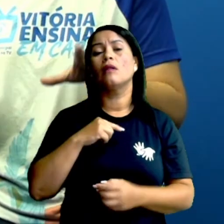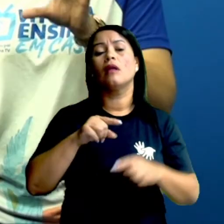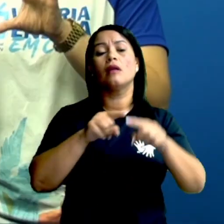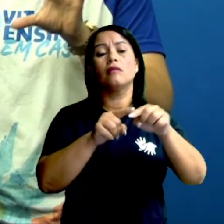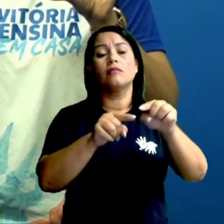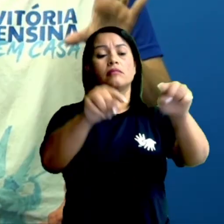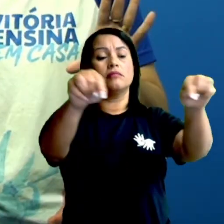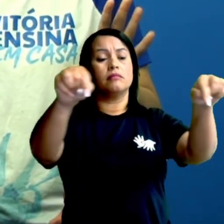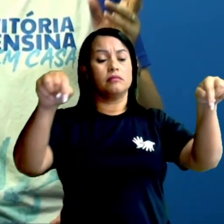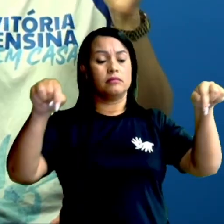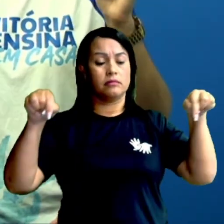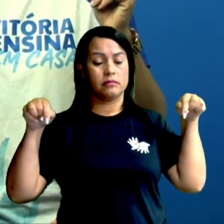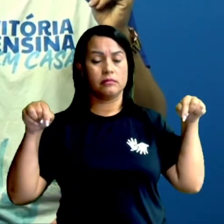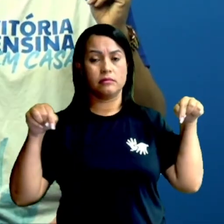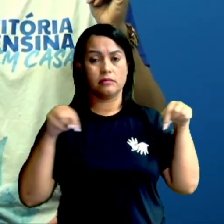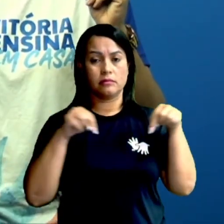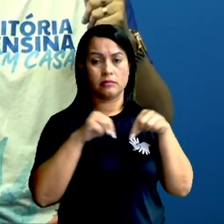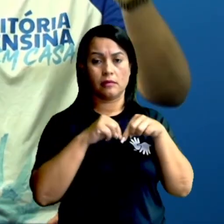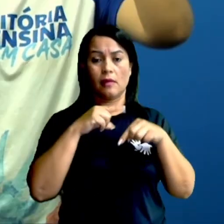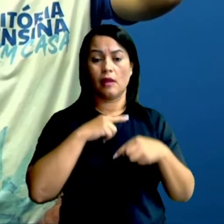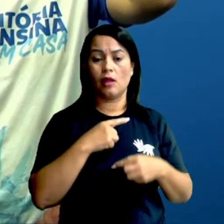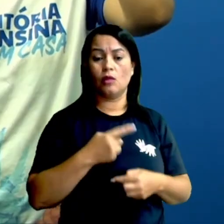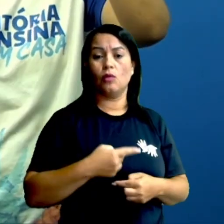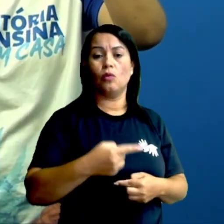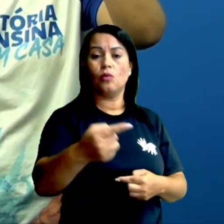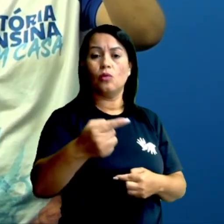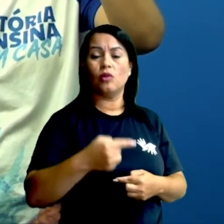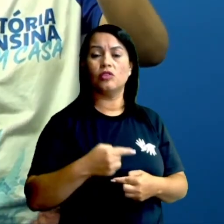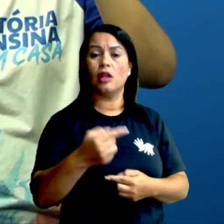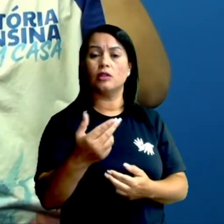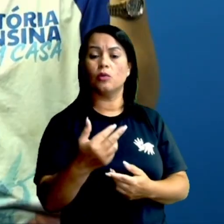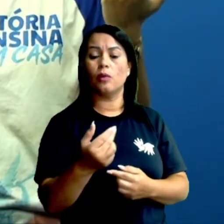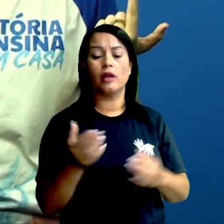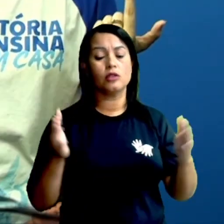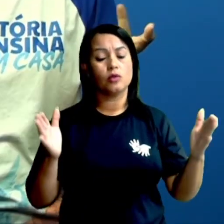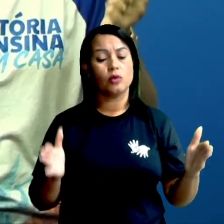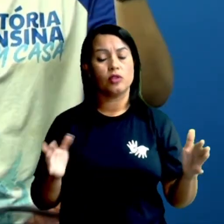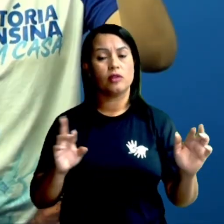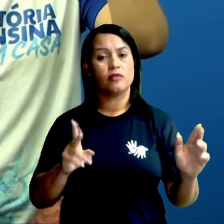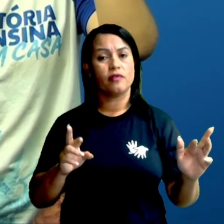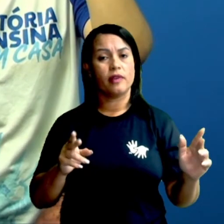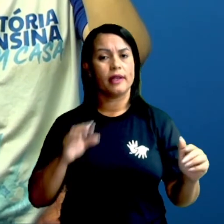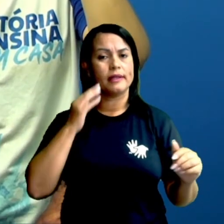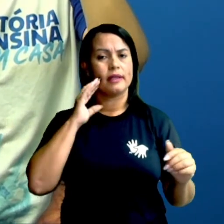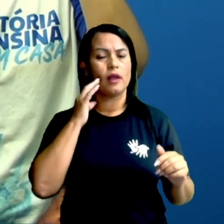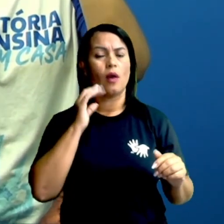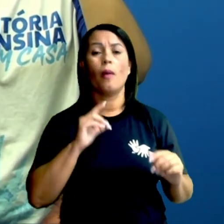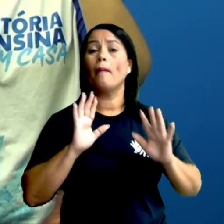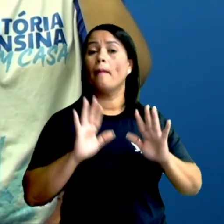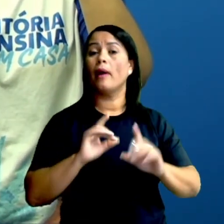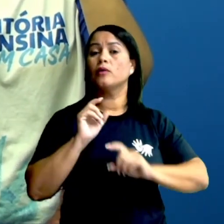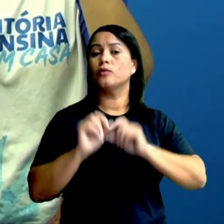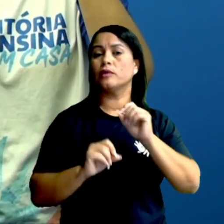era um formato de um retângulo, 2 lados iguais e 2 lados diferentes. Porém, esses